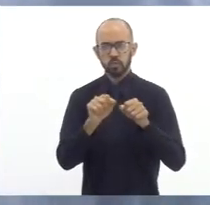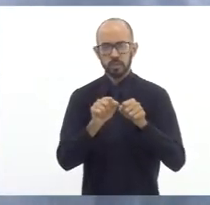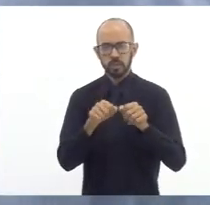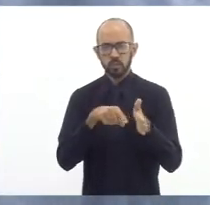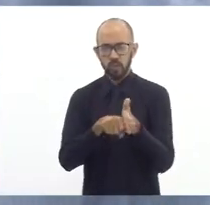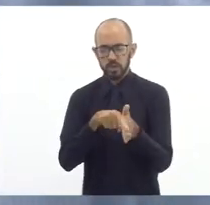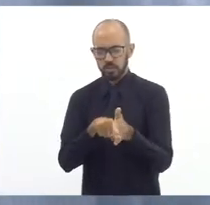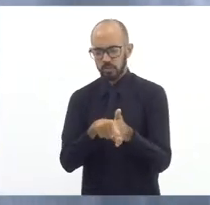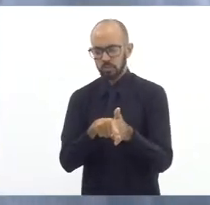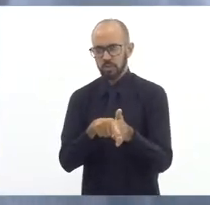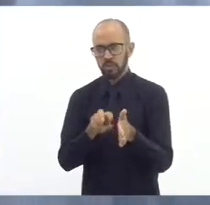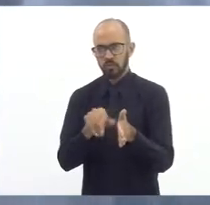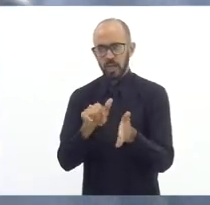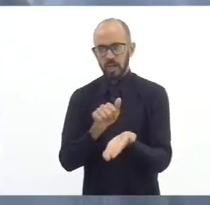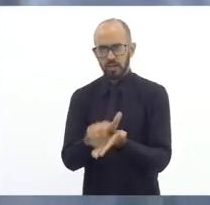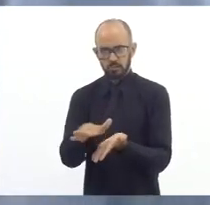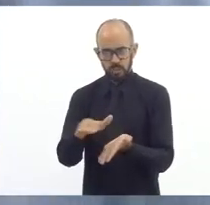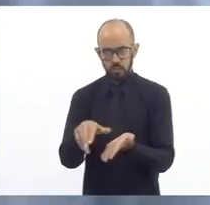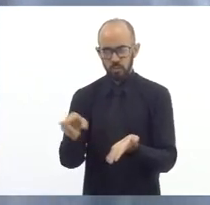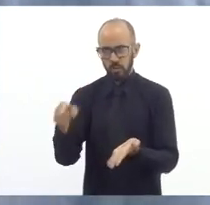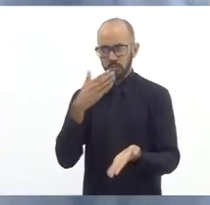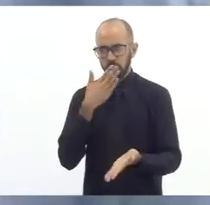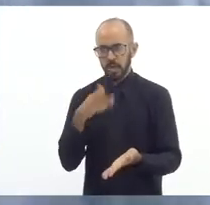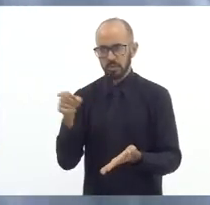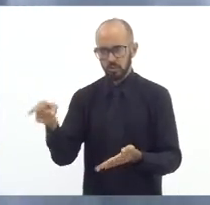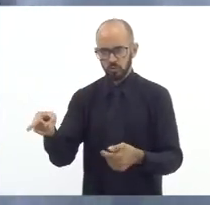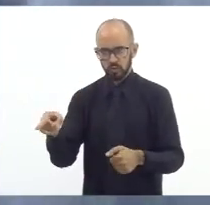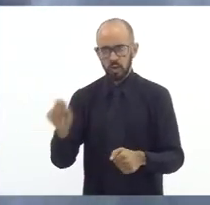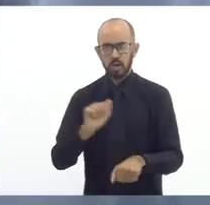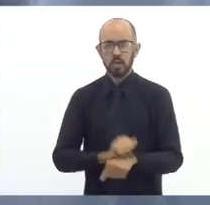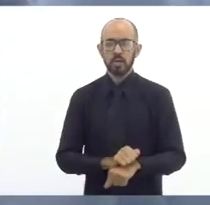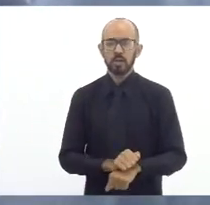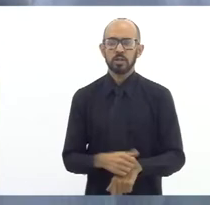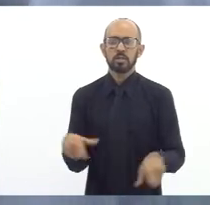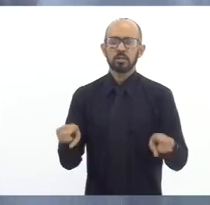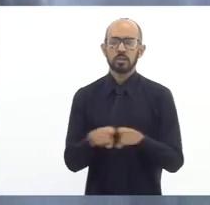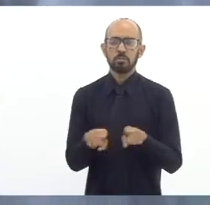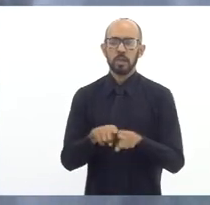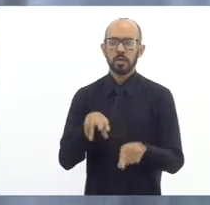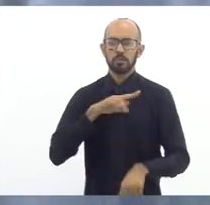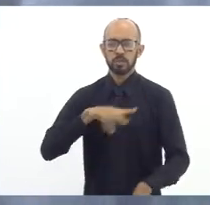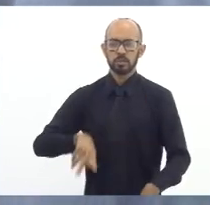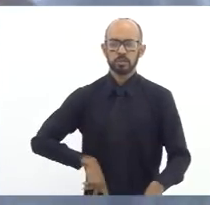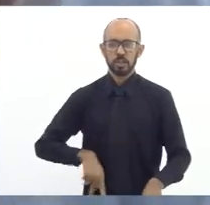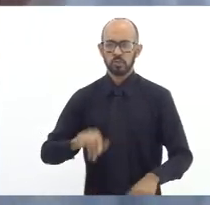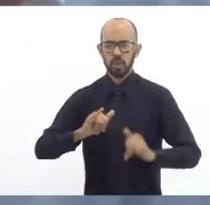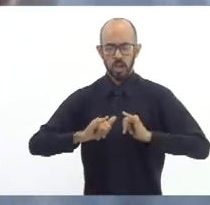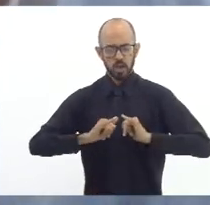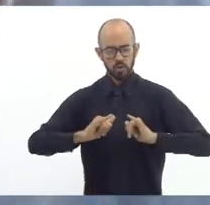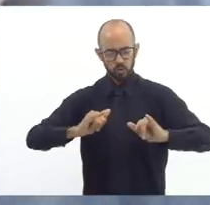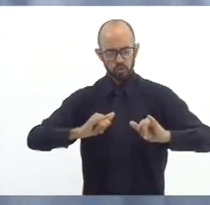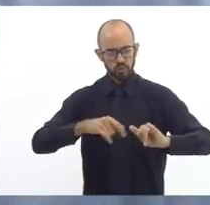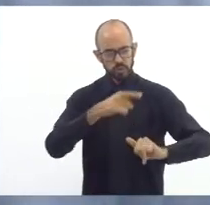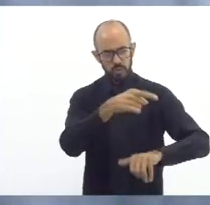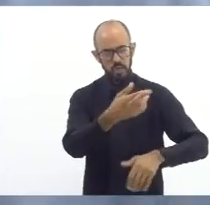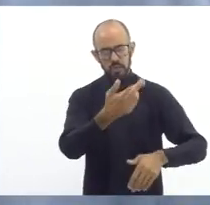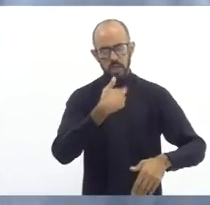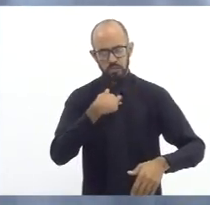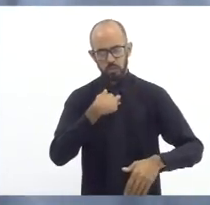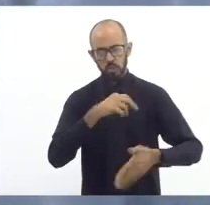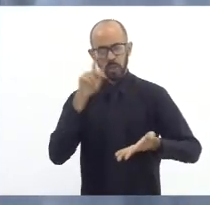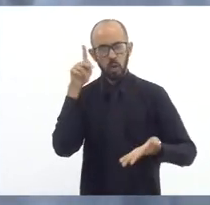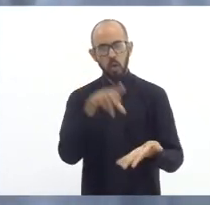ser demitido. Então, peço Vossa Excelência, nobre presidente e deputada Lucinha, que notifique e que eles respondam para que a